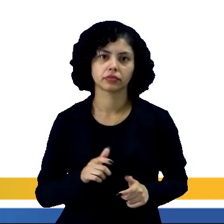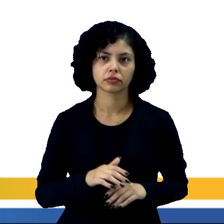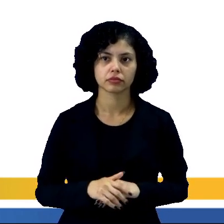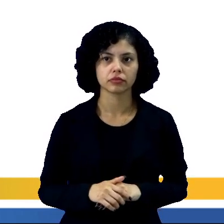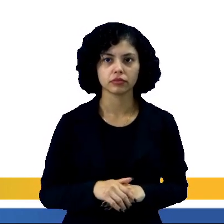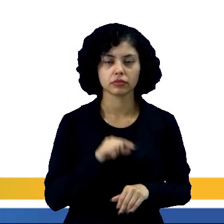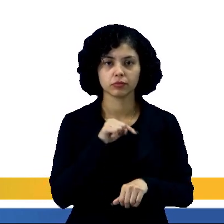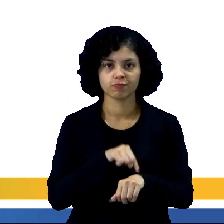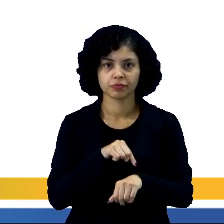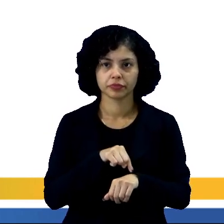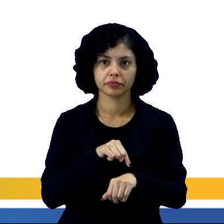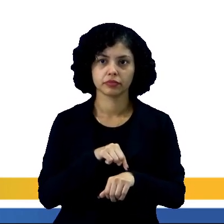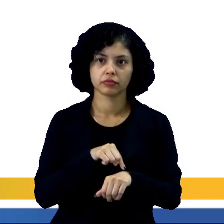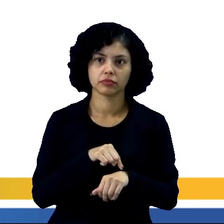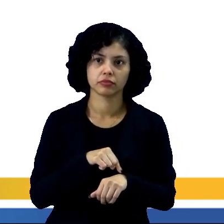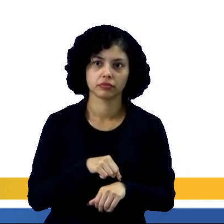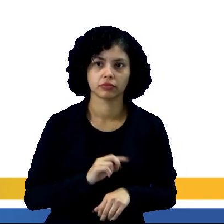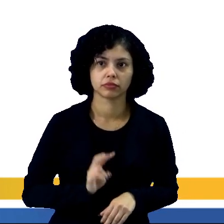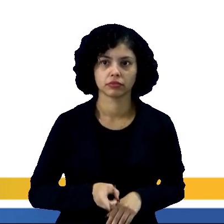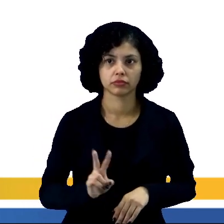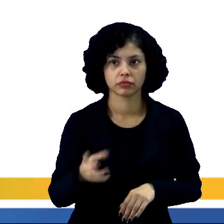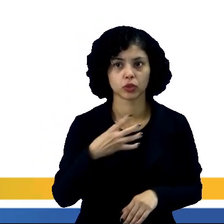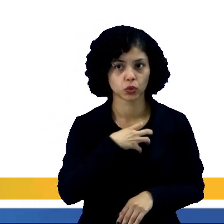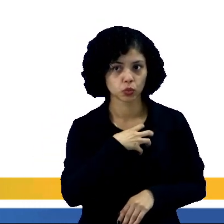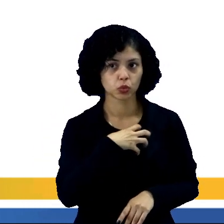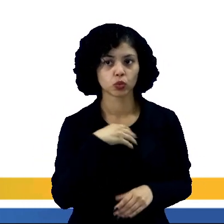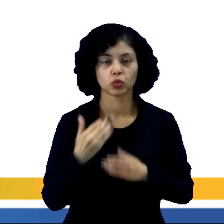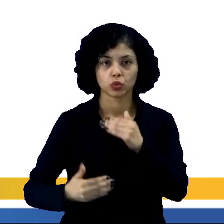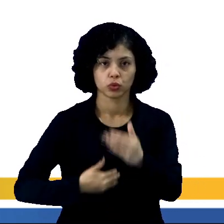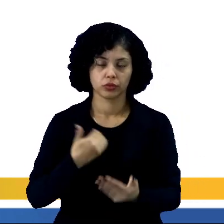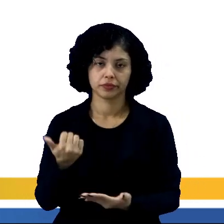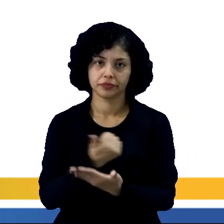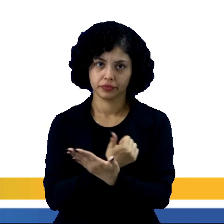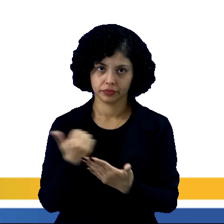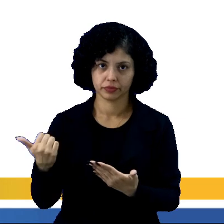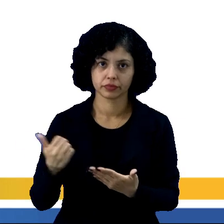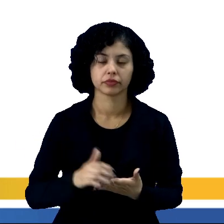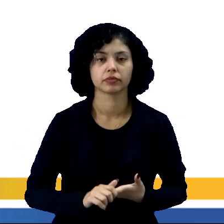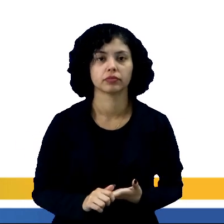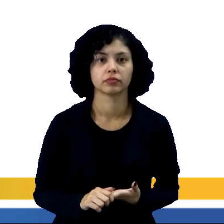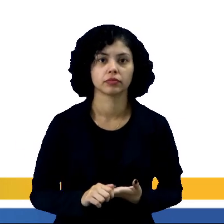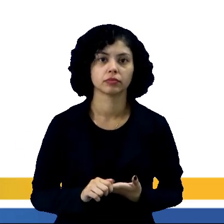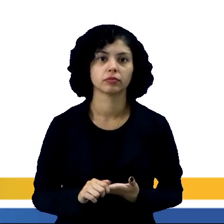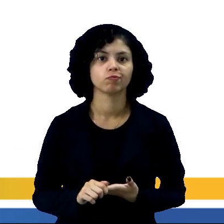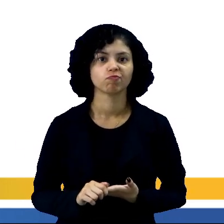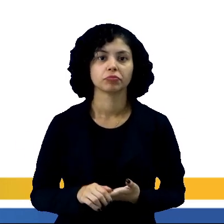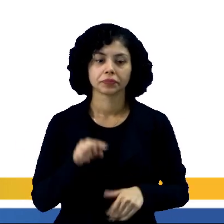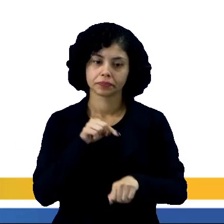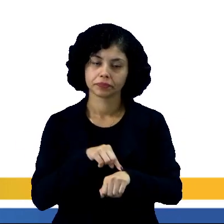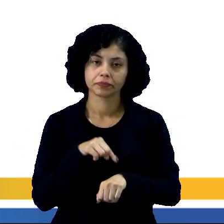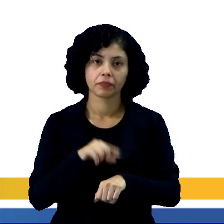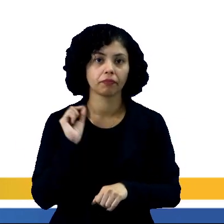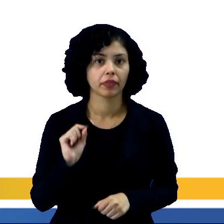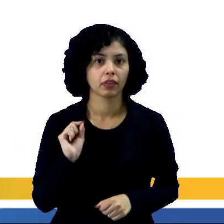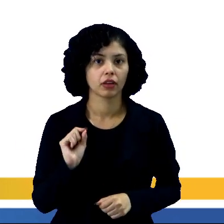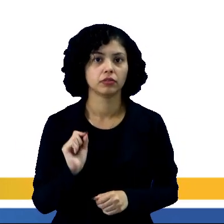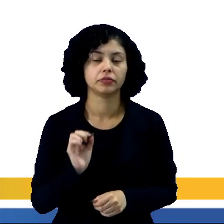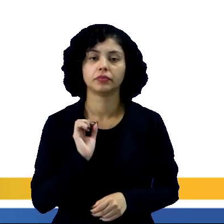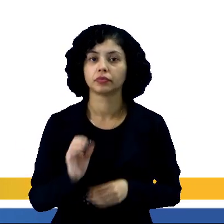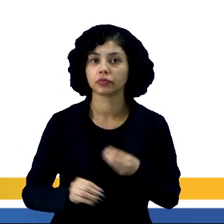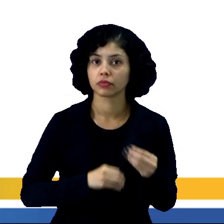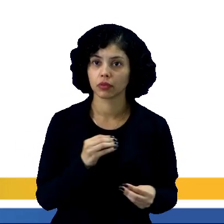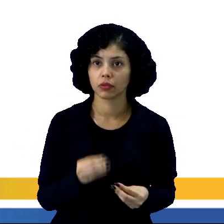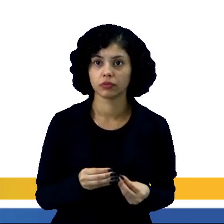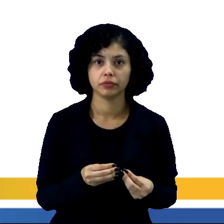E o tempo, né, que dá conta do momento do desenrolar da ação, né? E o tempo ele serve